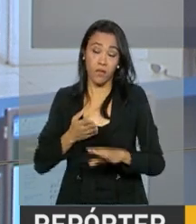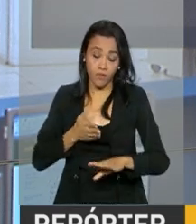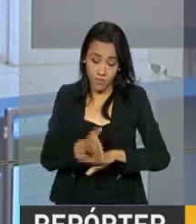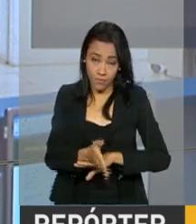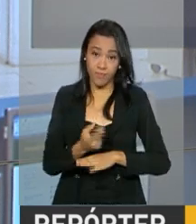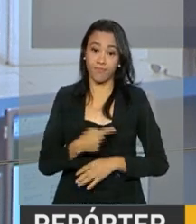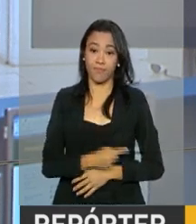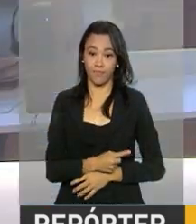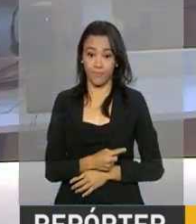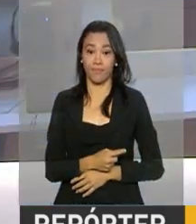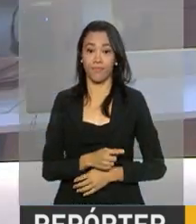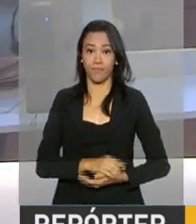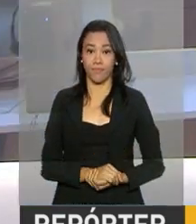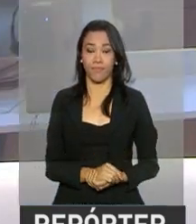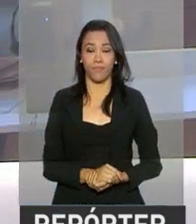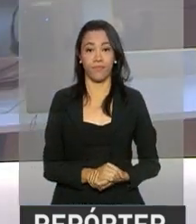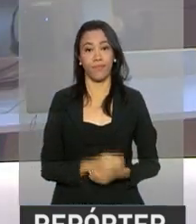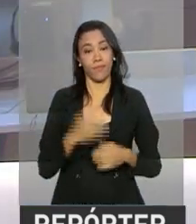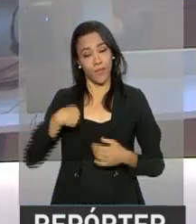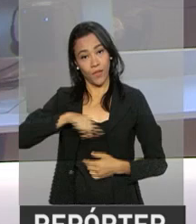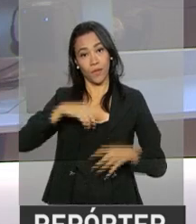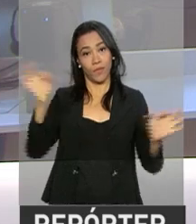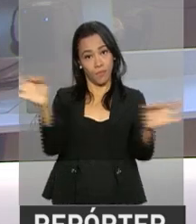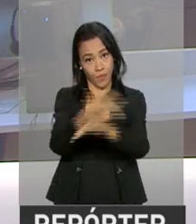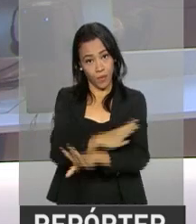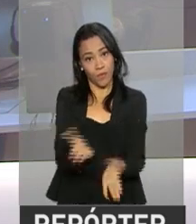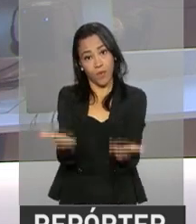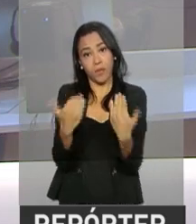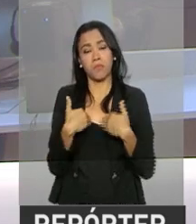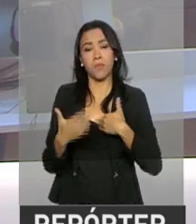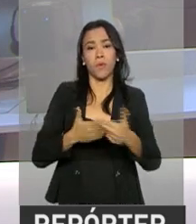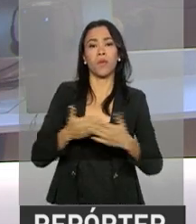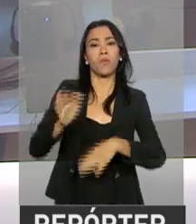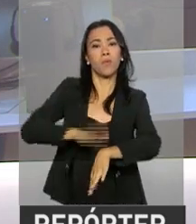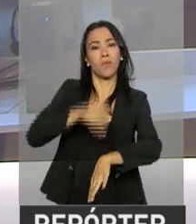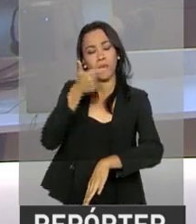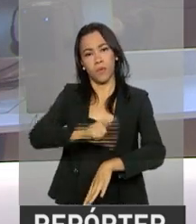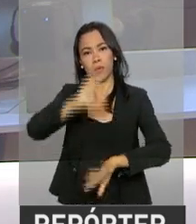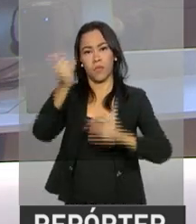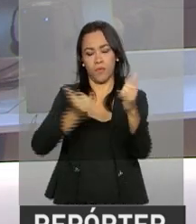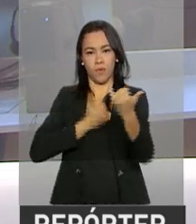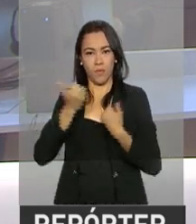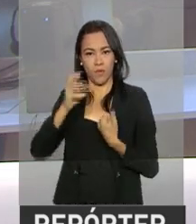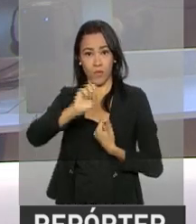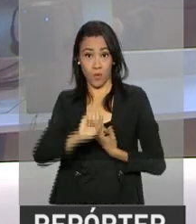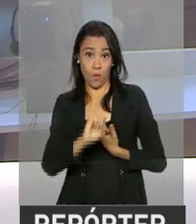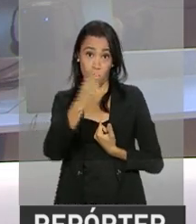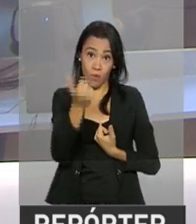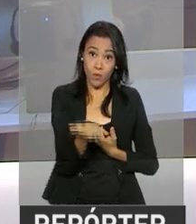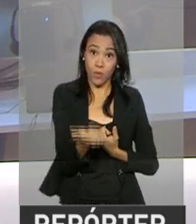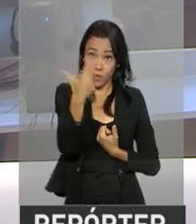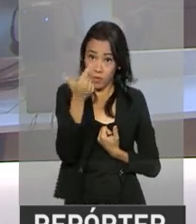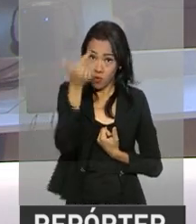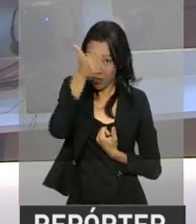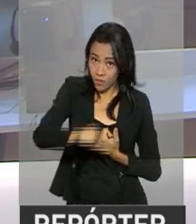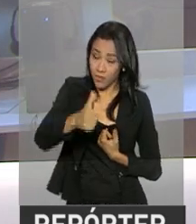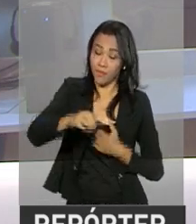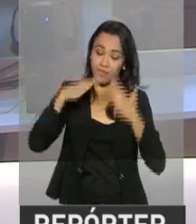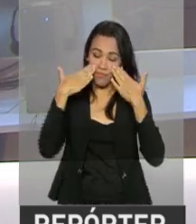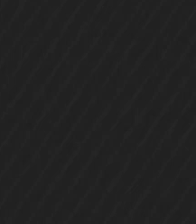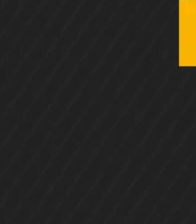do Ibama e nós ficamos por aqui voltamos a qualquer momento com outras informações ao meio-dia na próxima edição do